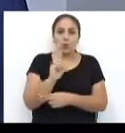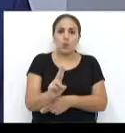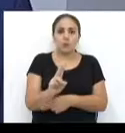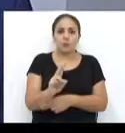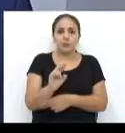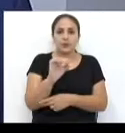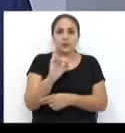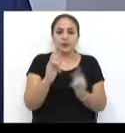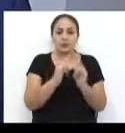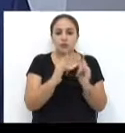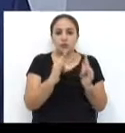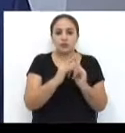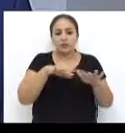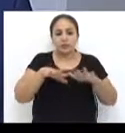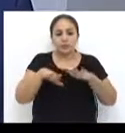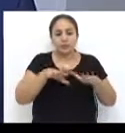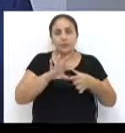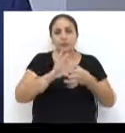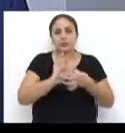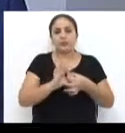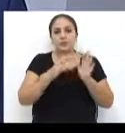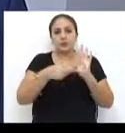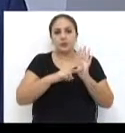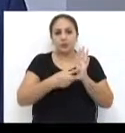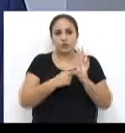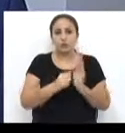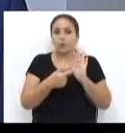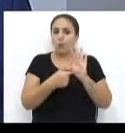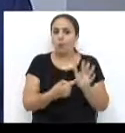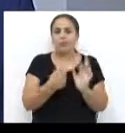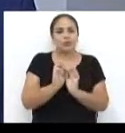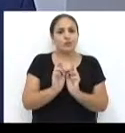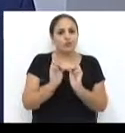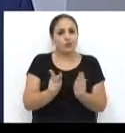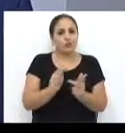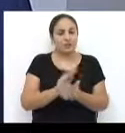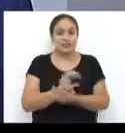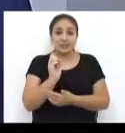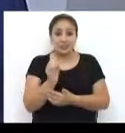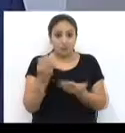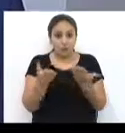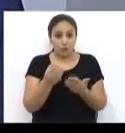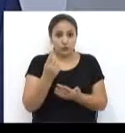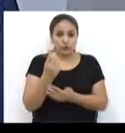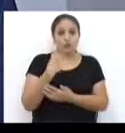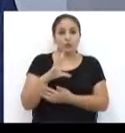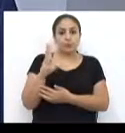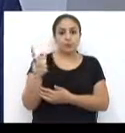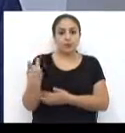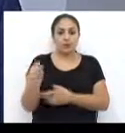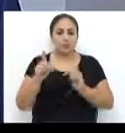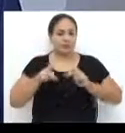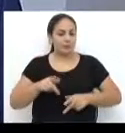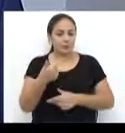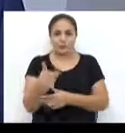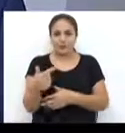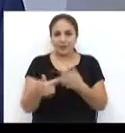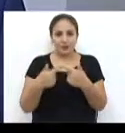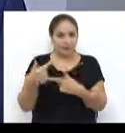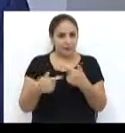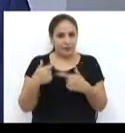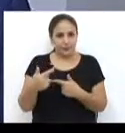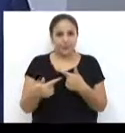instituições ligadas ao movimento sindical que demonstram exatamente o contrário. Se hoje somos 12 milhões de desempregados, 12 milhões de